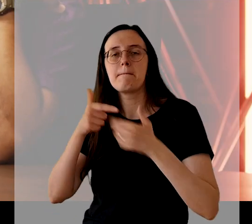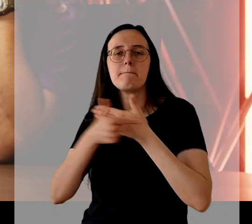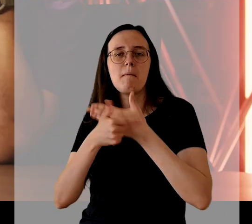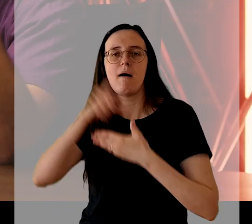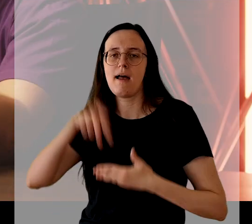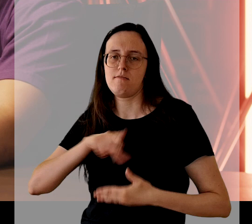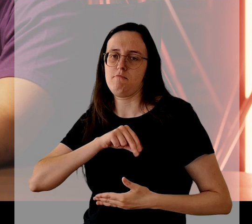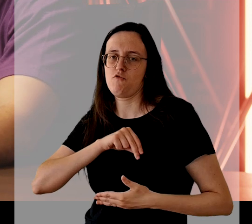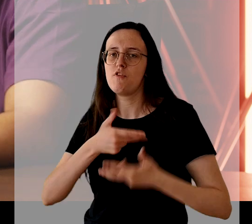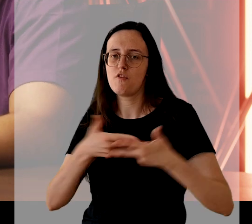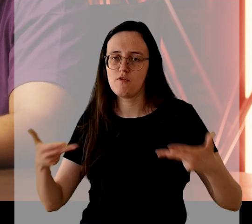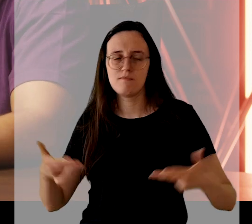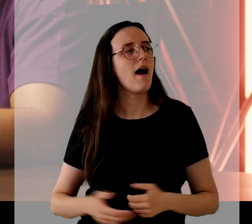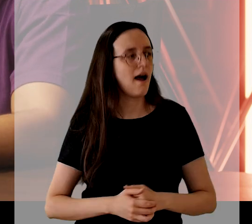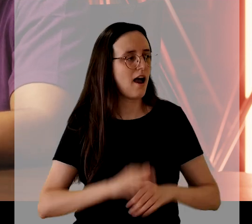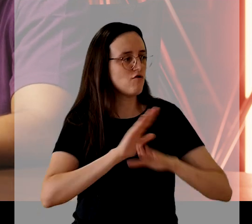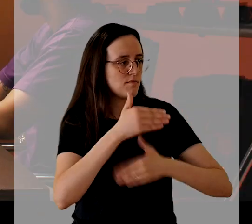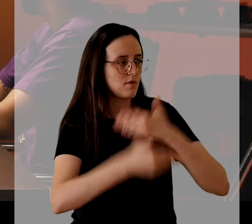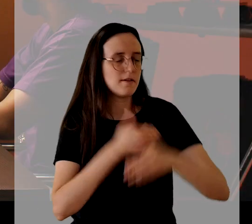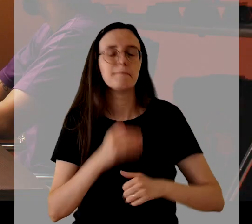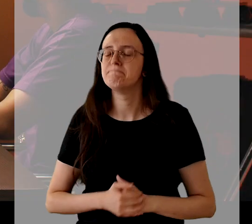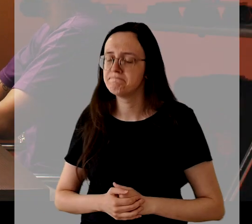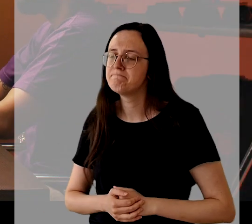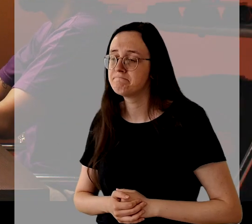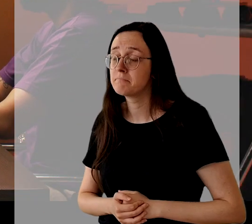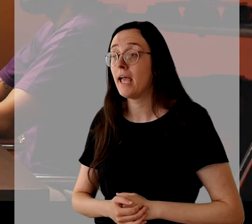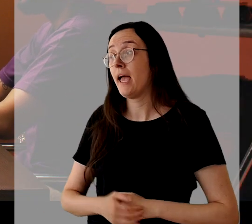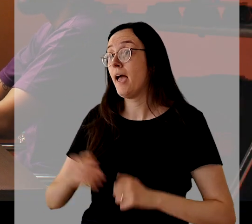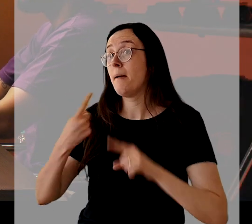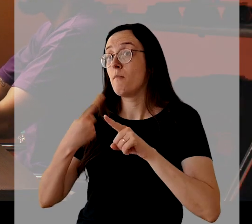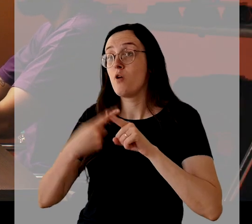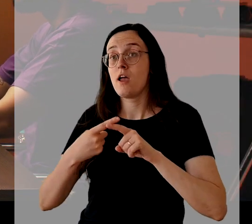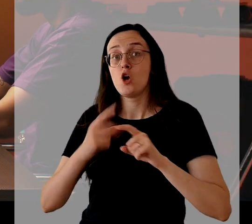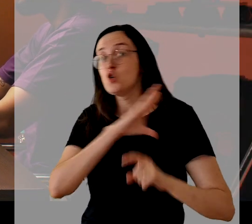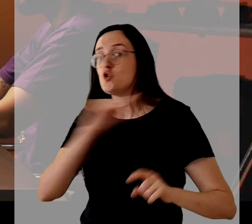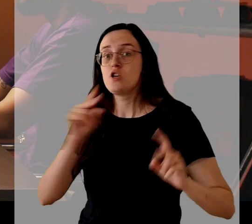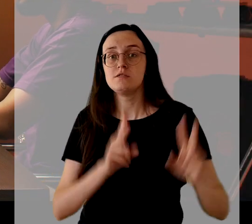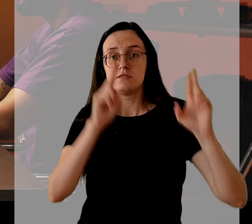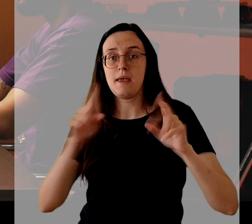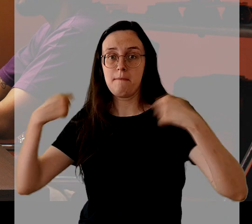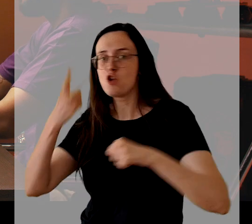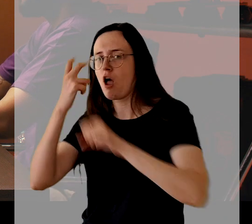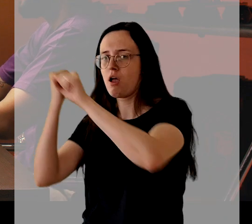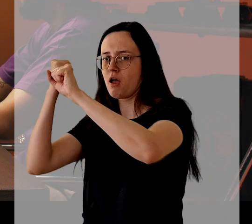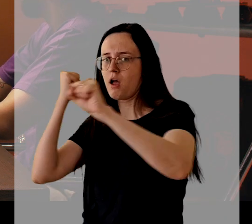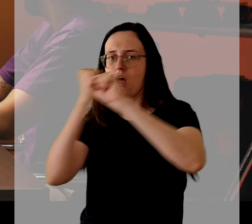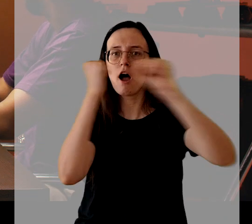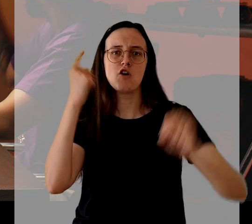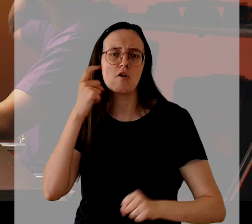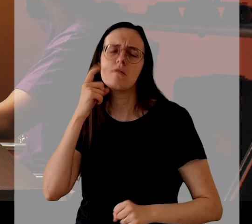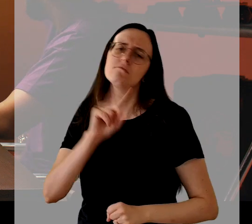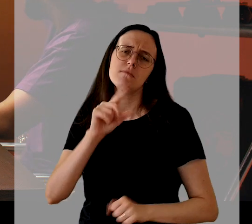fazendo Os dois. a ponte ali. Que é Legal. outro processo normal. Porque nem toda cena você vai precisar de 2 booms, né?